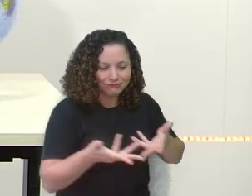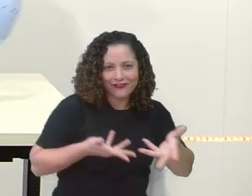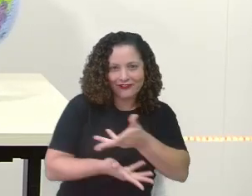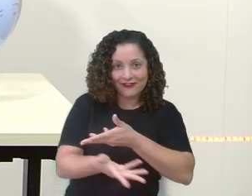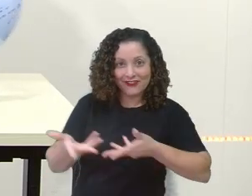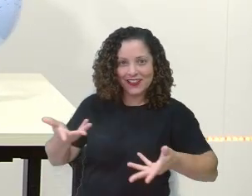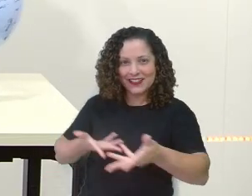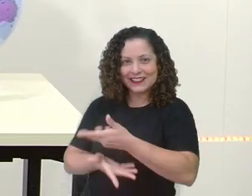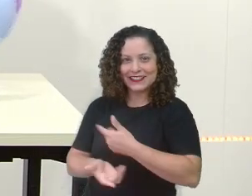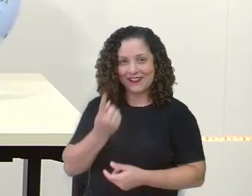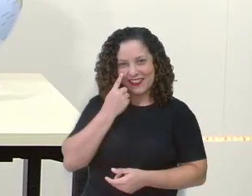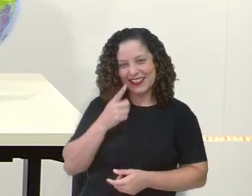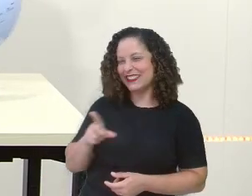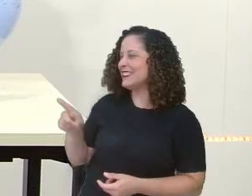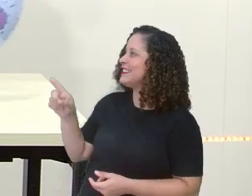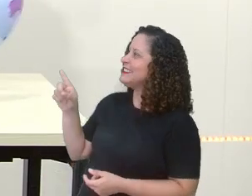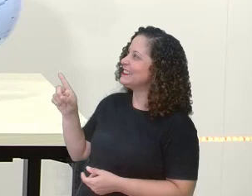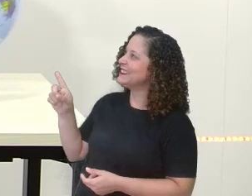ó,